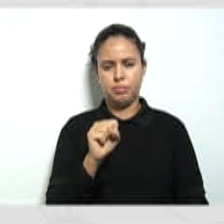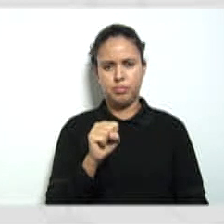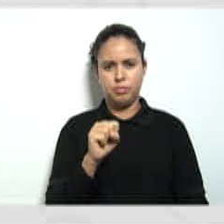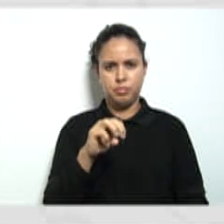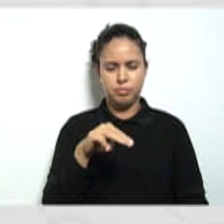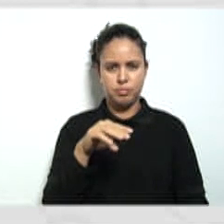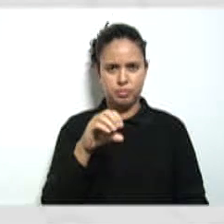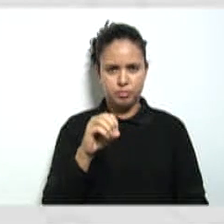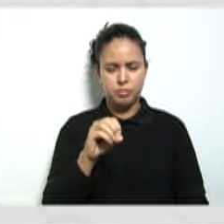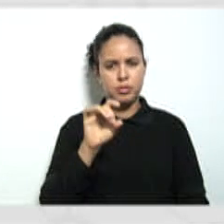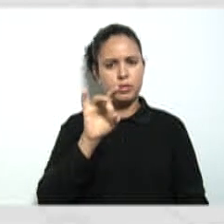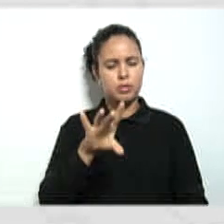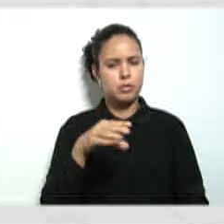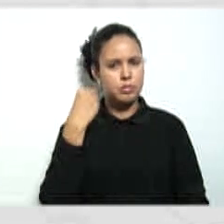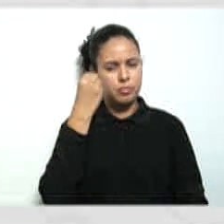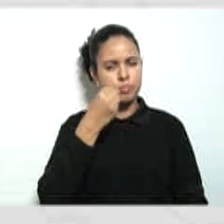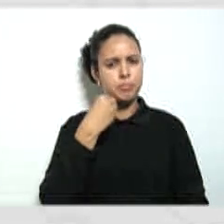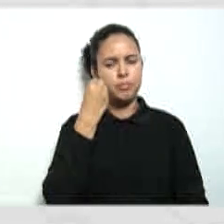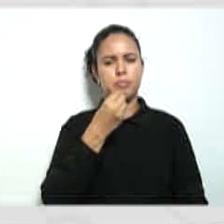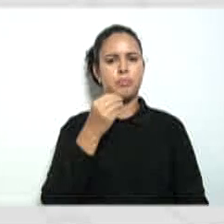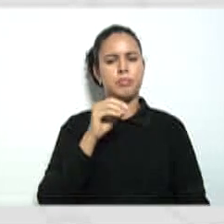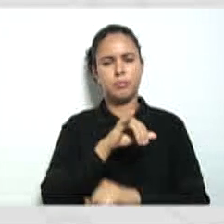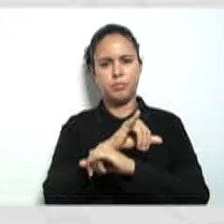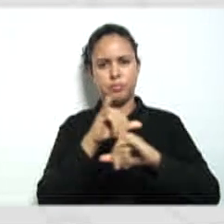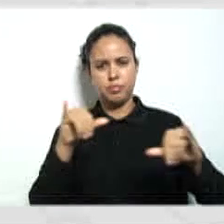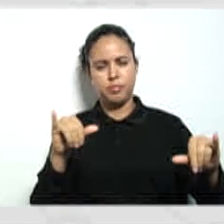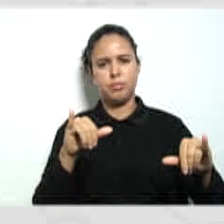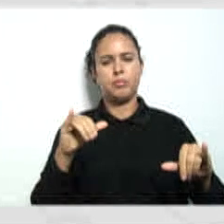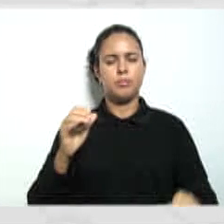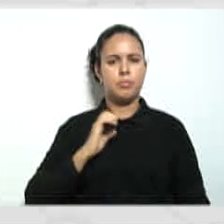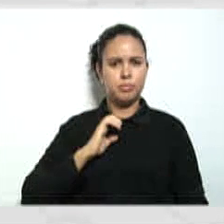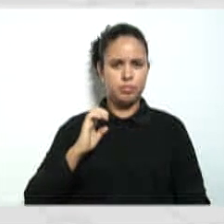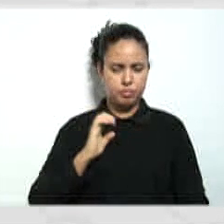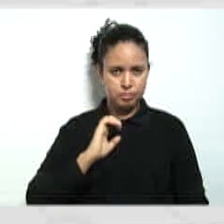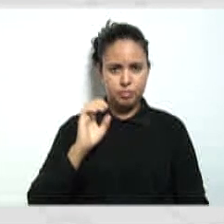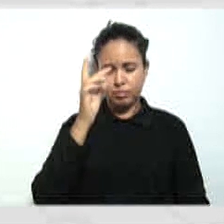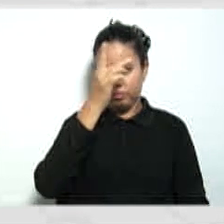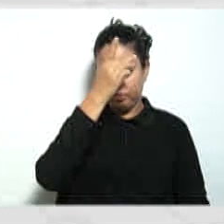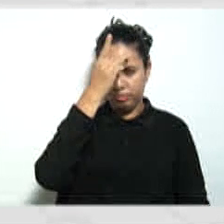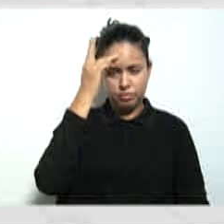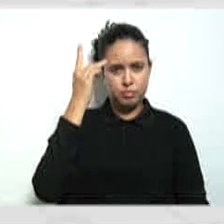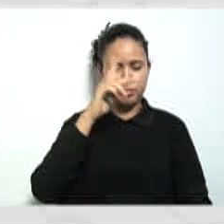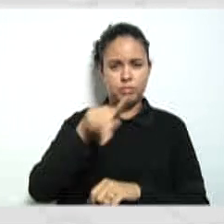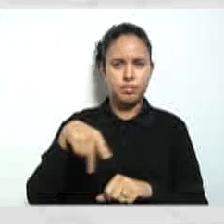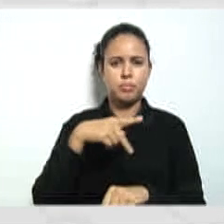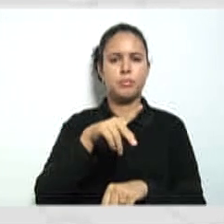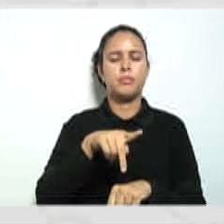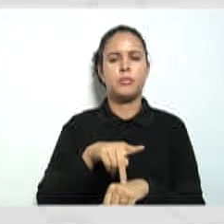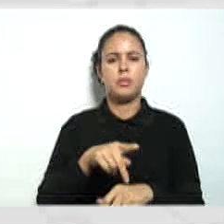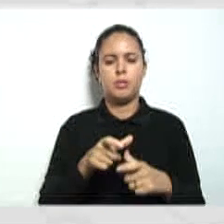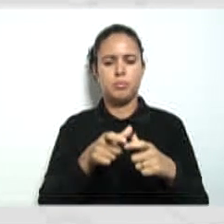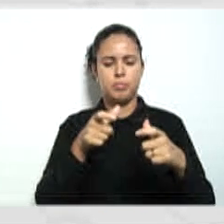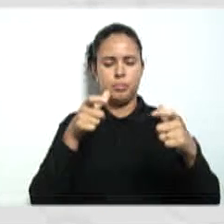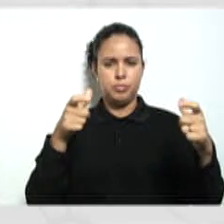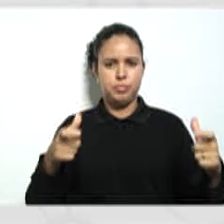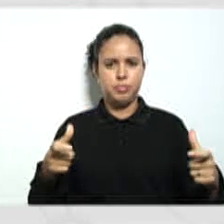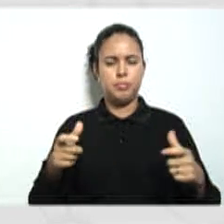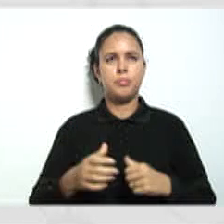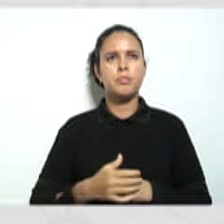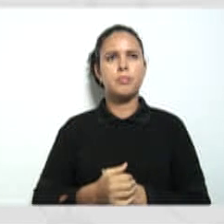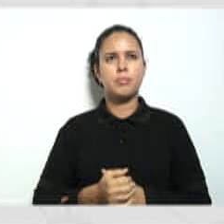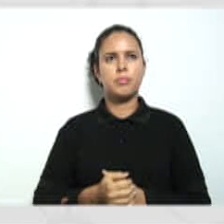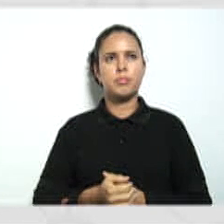experiências maravilhosas, divulgando as riquezas do país e contribuindo para o desenvolvimento local e regional de forma